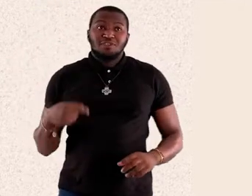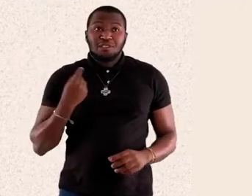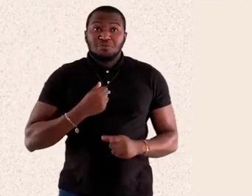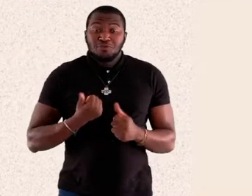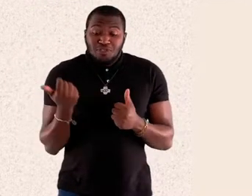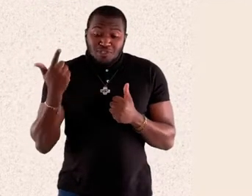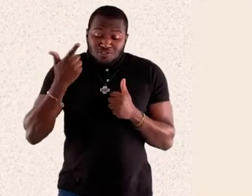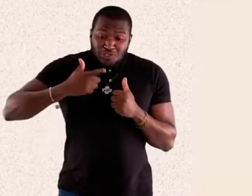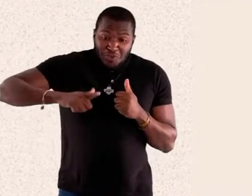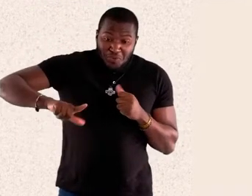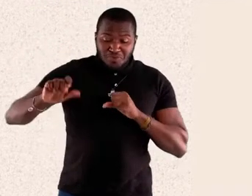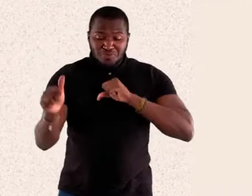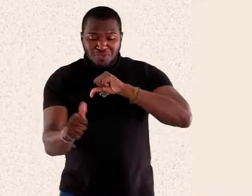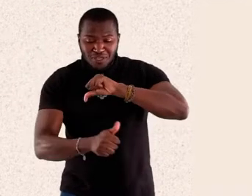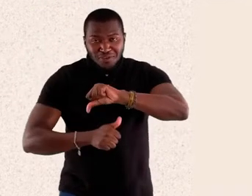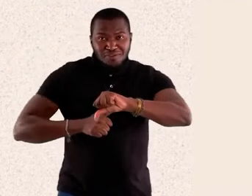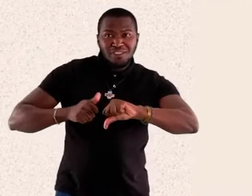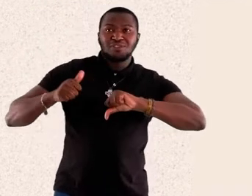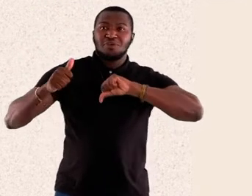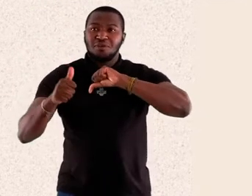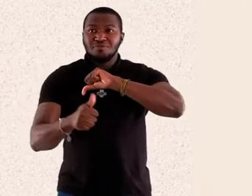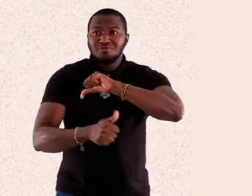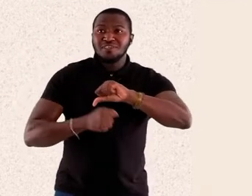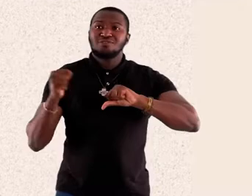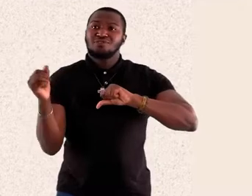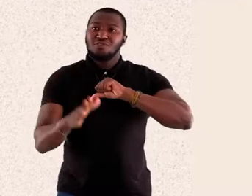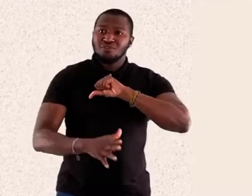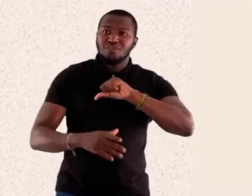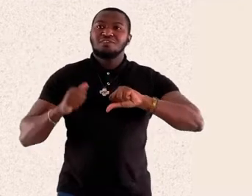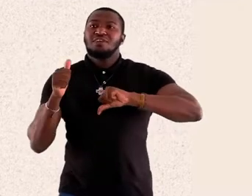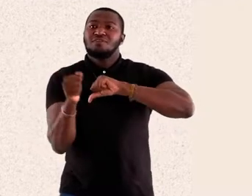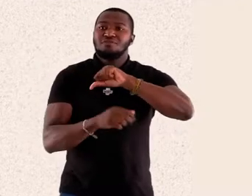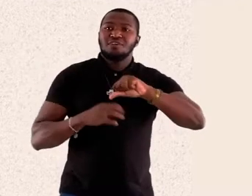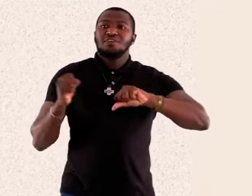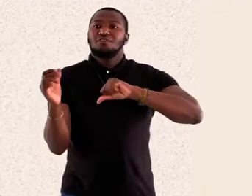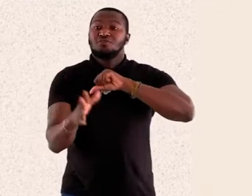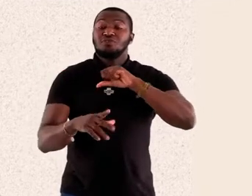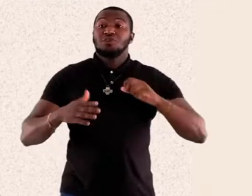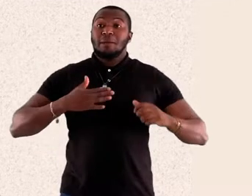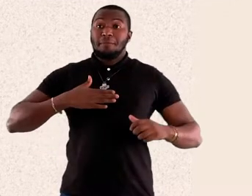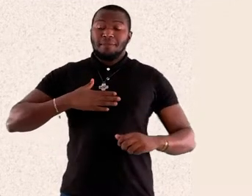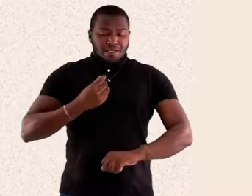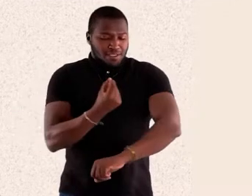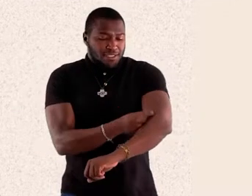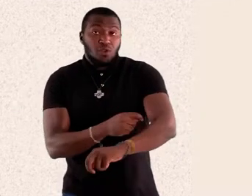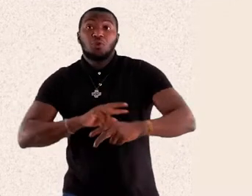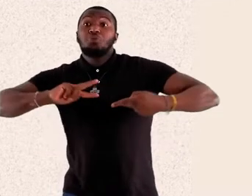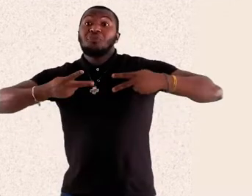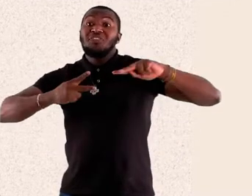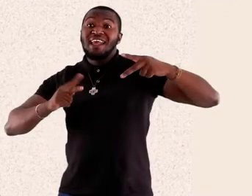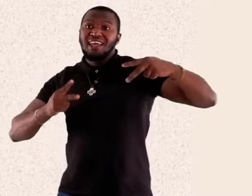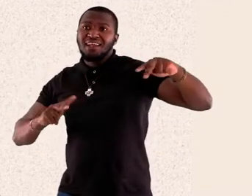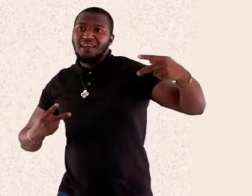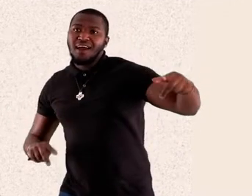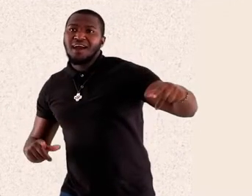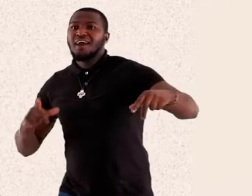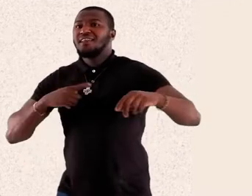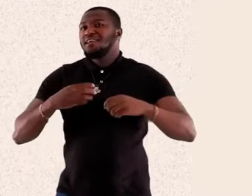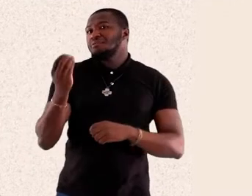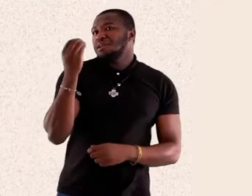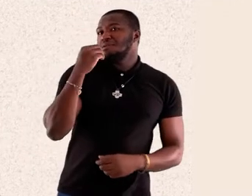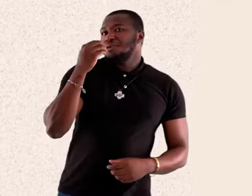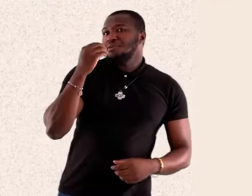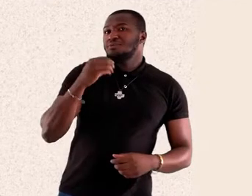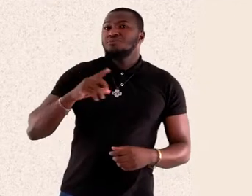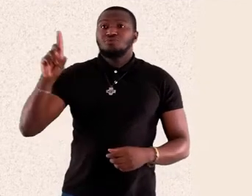renovando então no meu na minha célula existe um pouco do alimento que eu